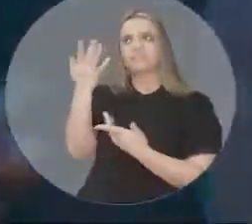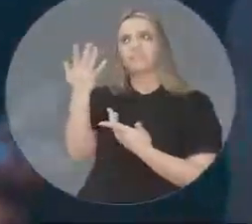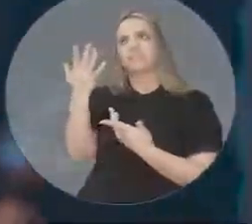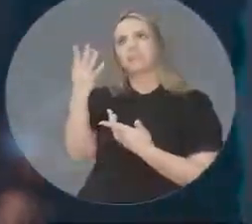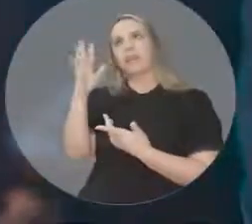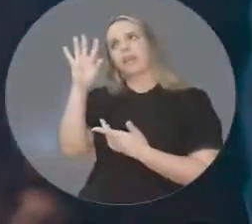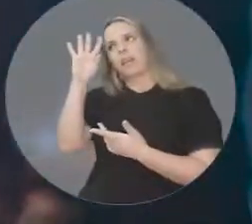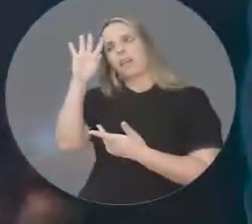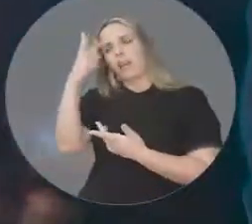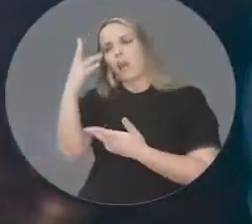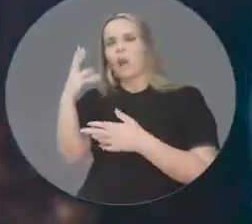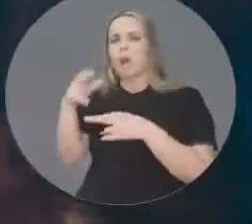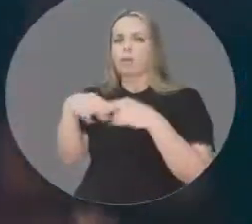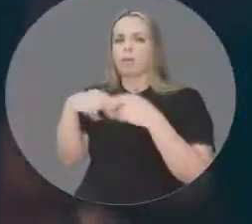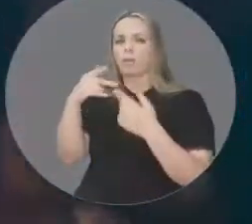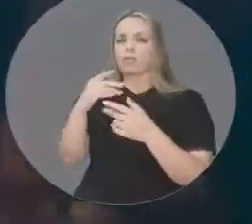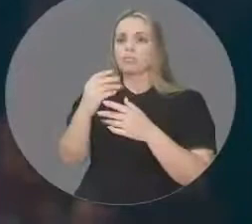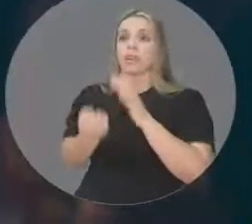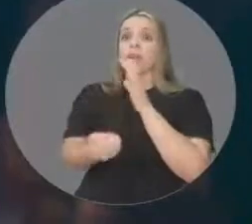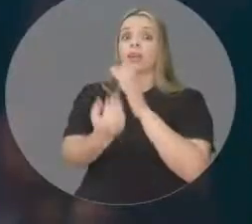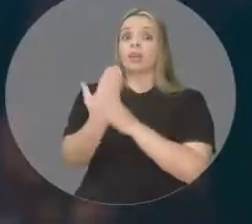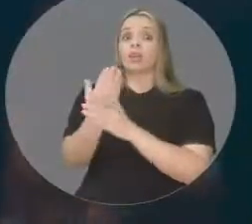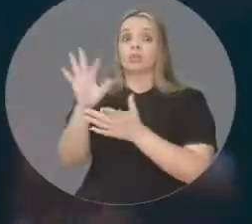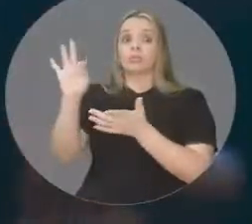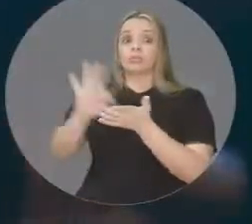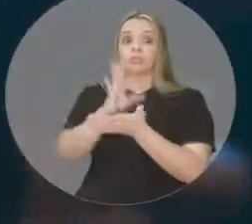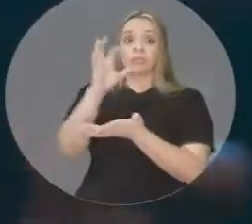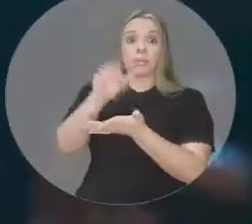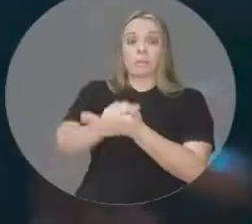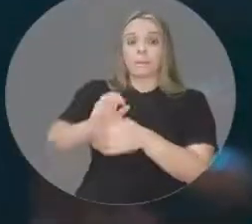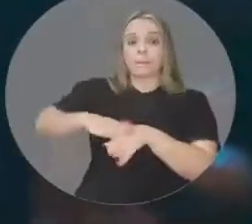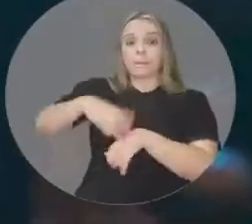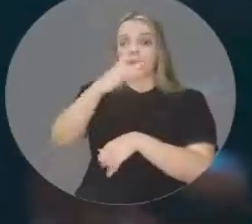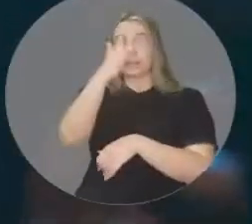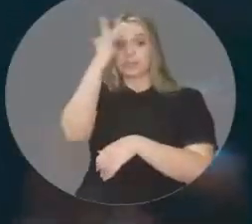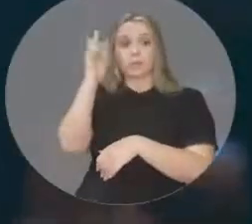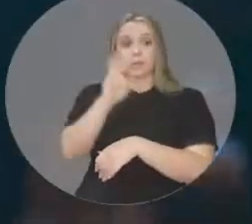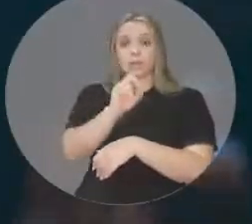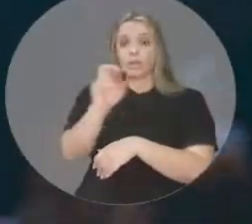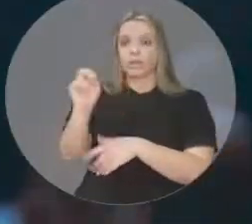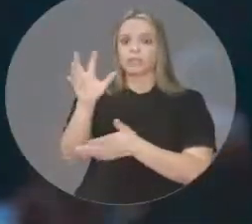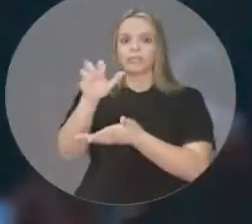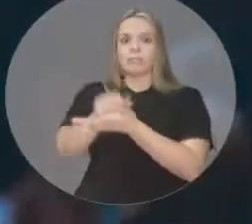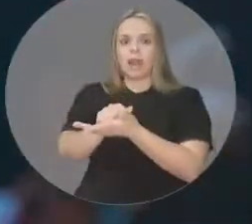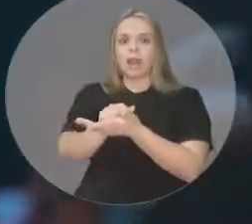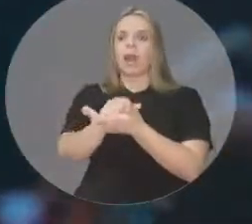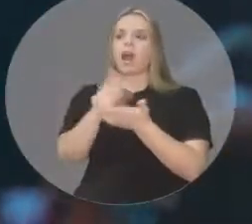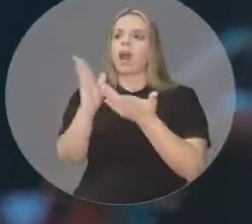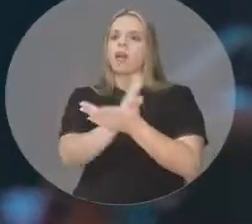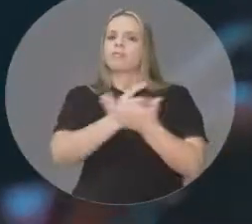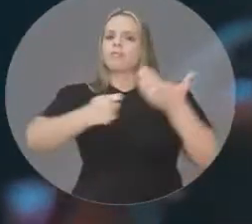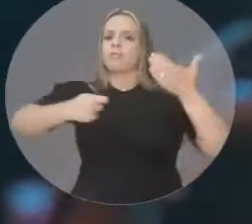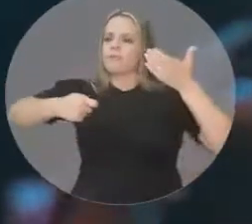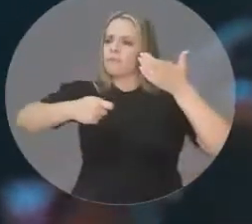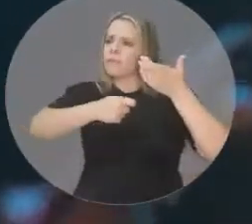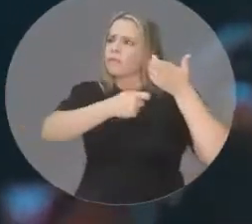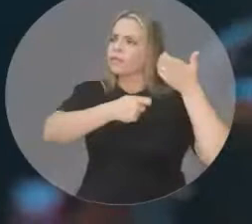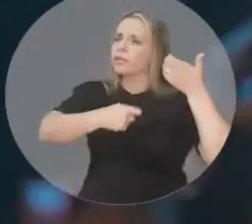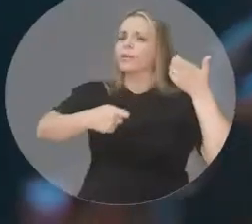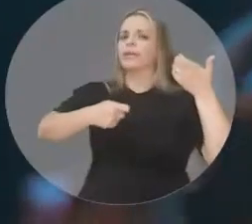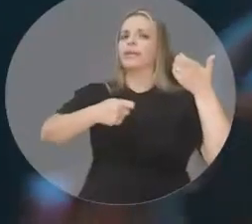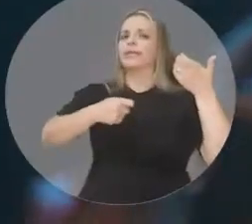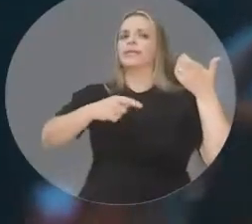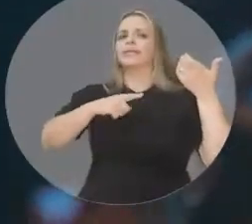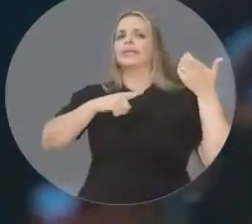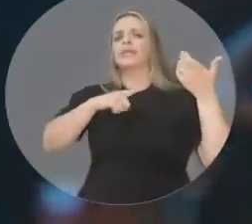que a gente escuta, né? Também as músicas daqui da cidade também, né? A gente traz um pouquinho até esse lance que a gente está tocando com a